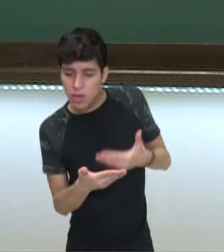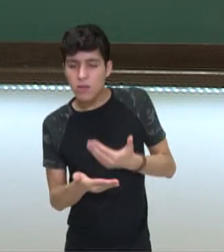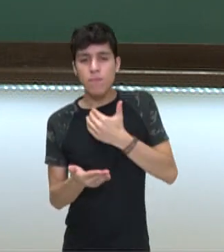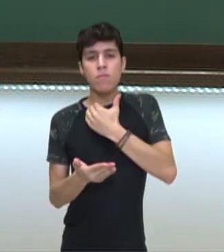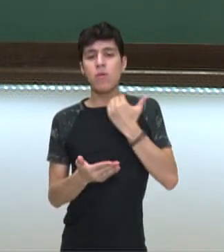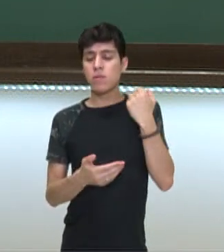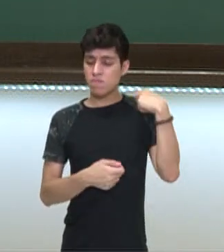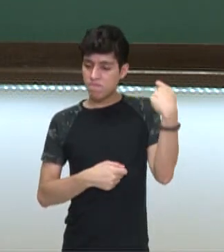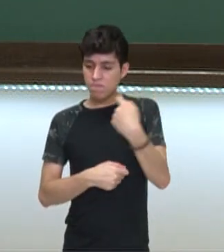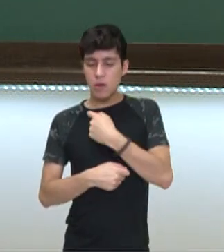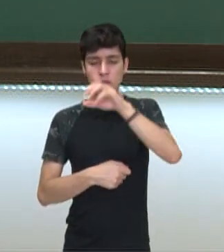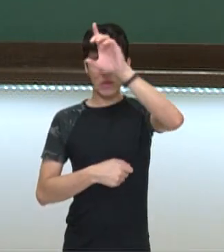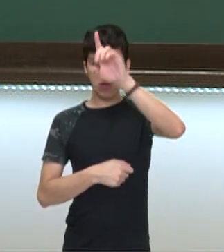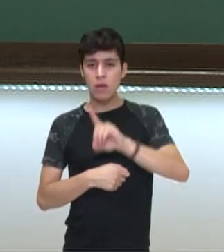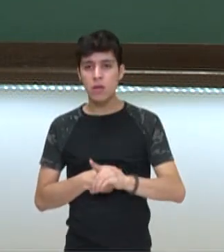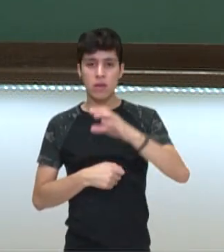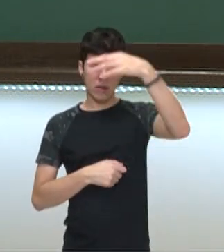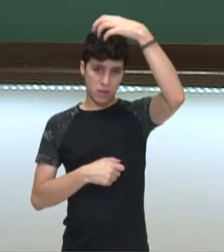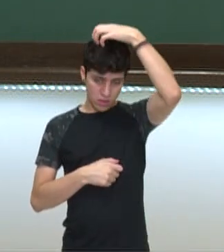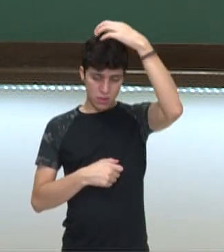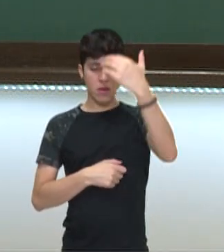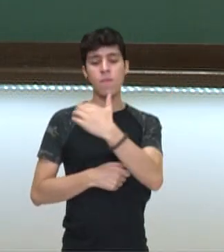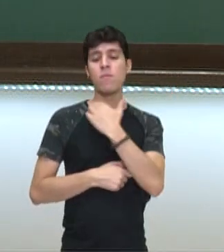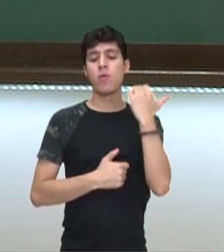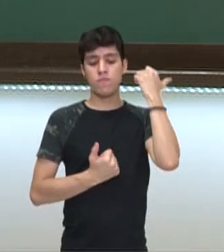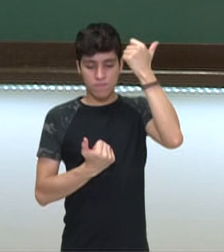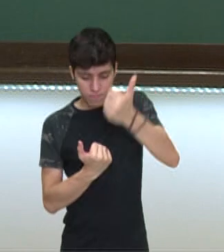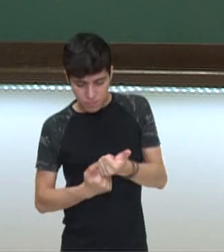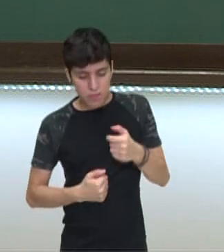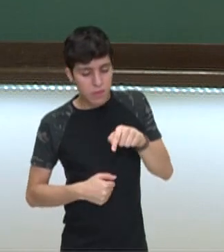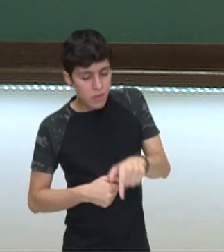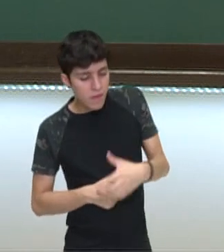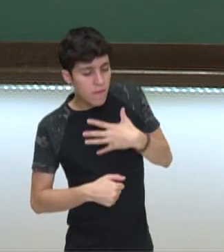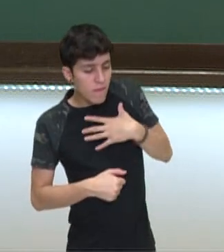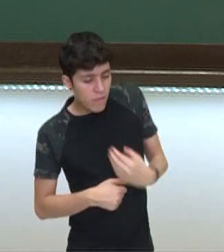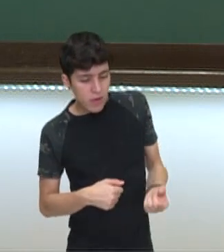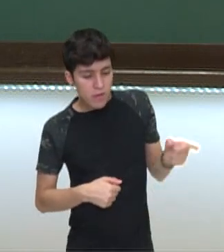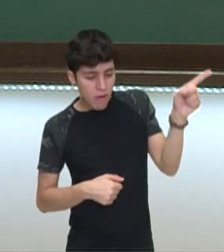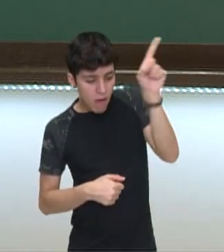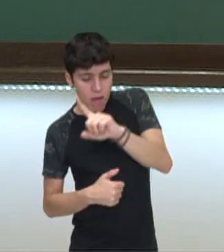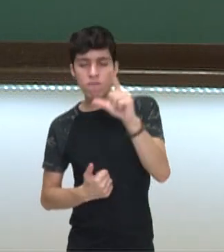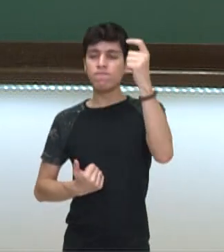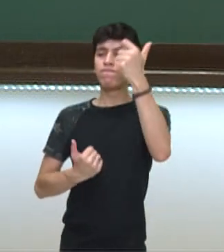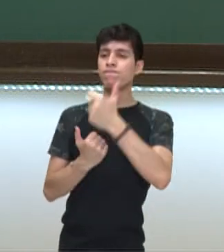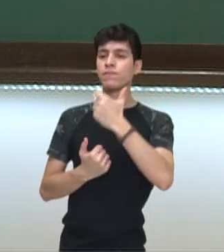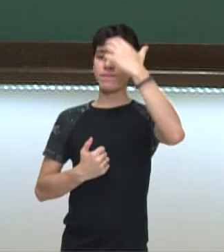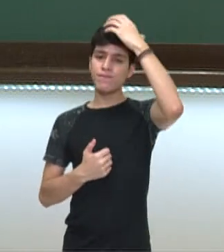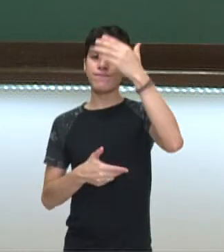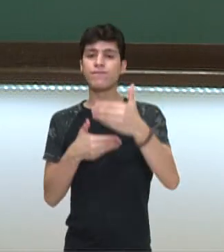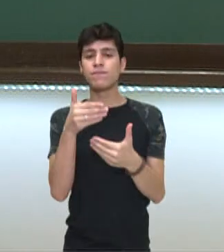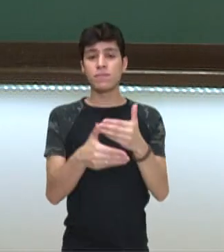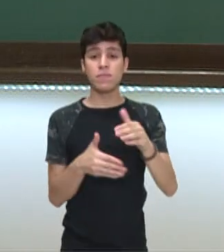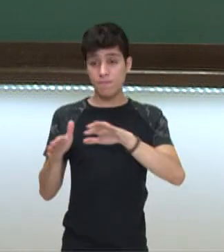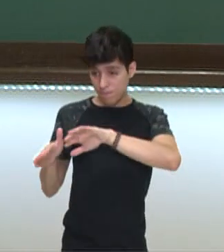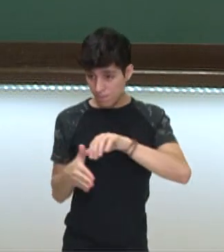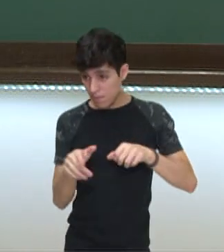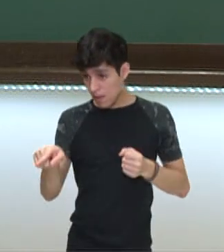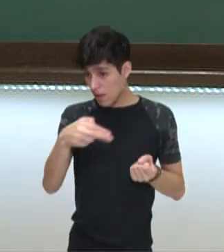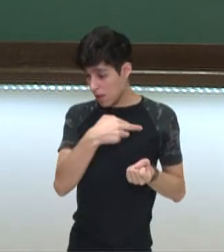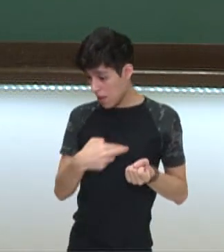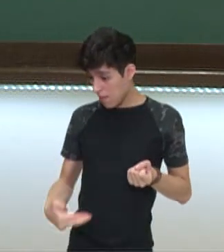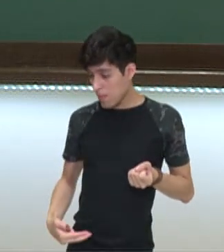é um direito só dele e, quando ele morrer, vai passar para o herdeiro dele. Enquanto numa república, o cargo